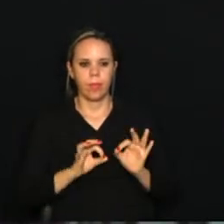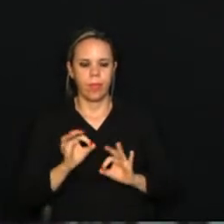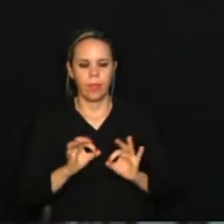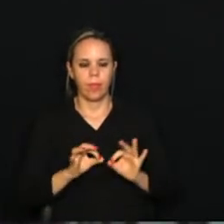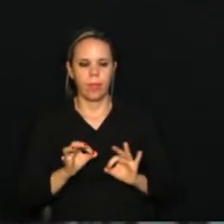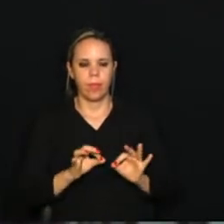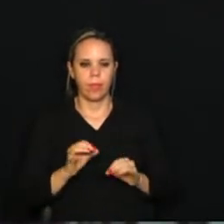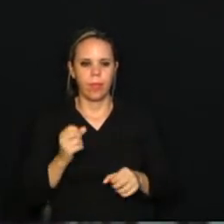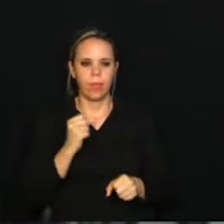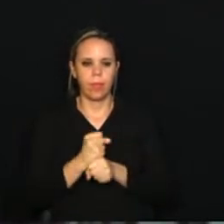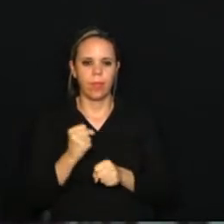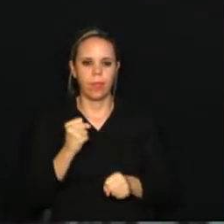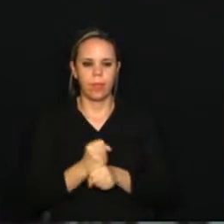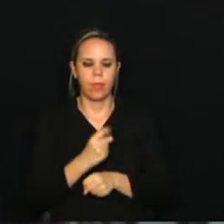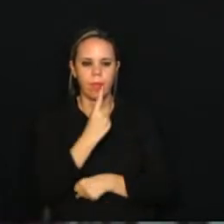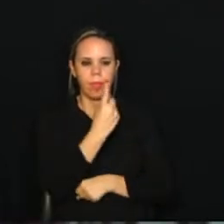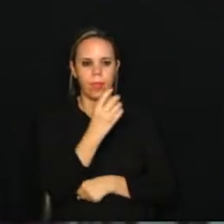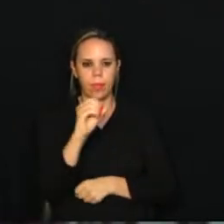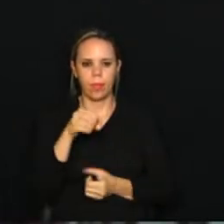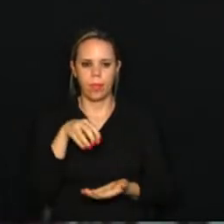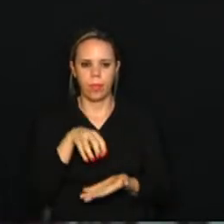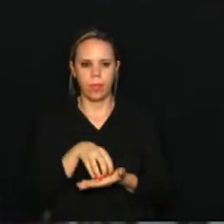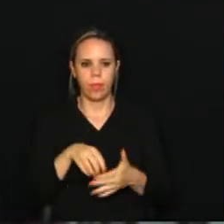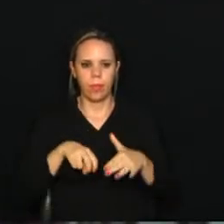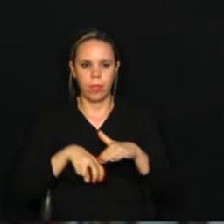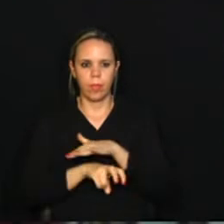de construção de 10 creches.